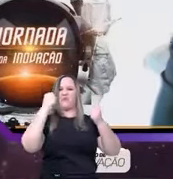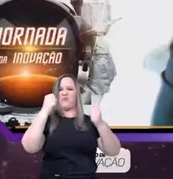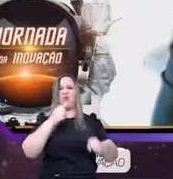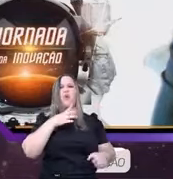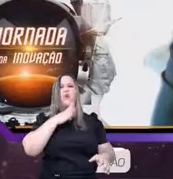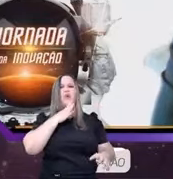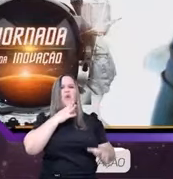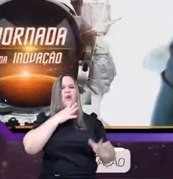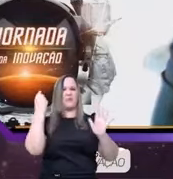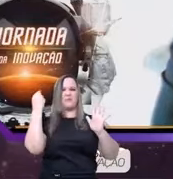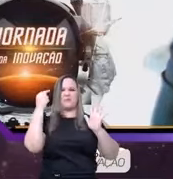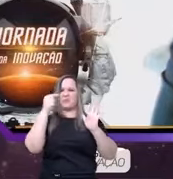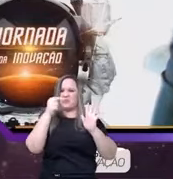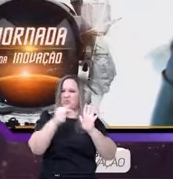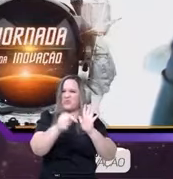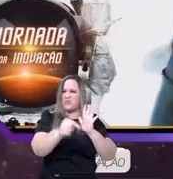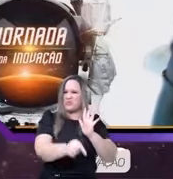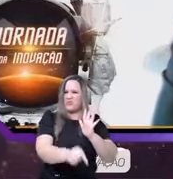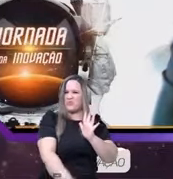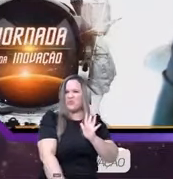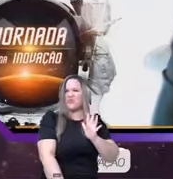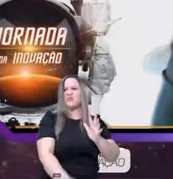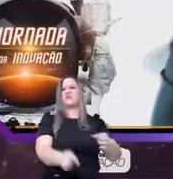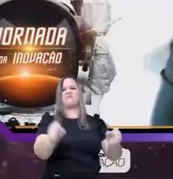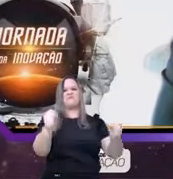que sabe muito mesmo,